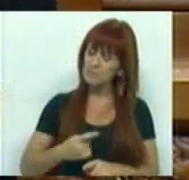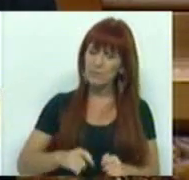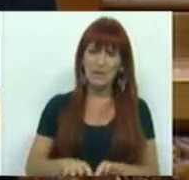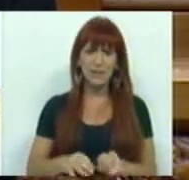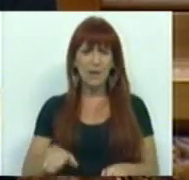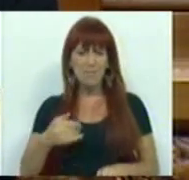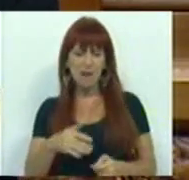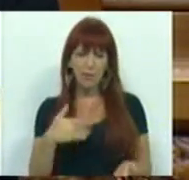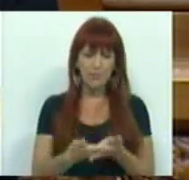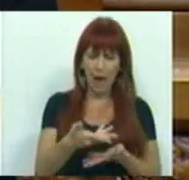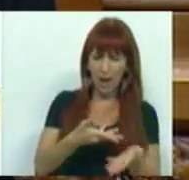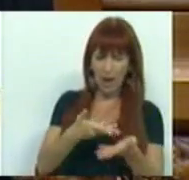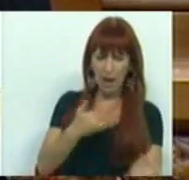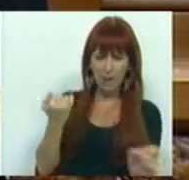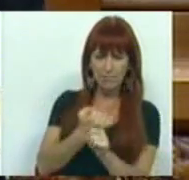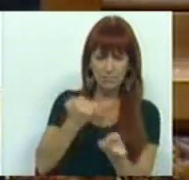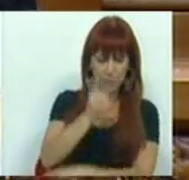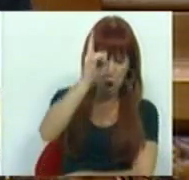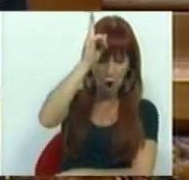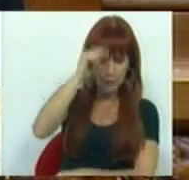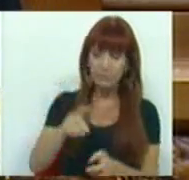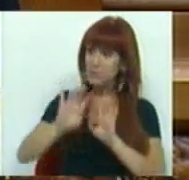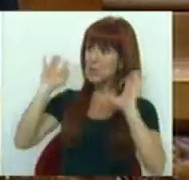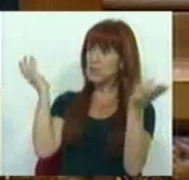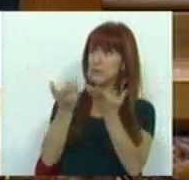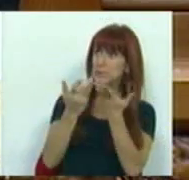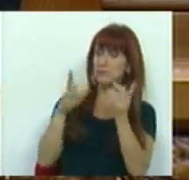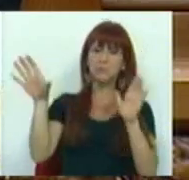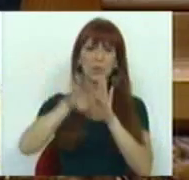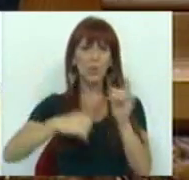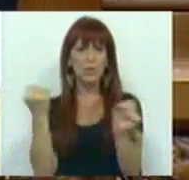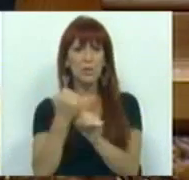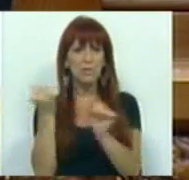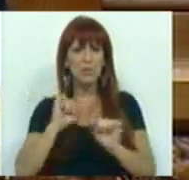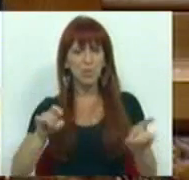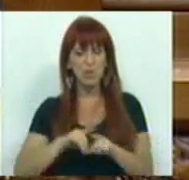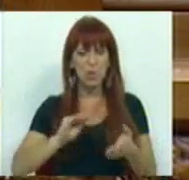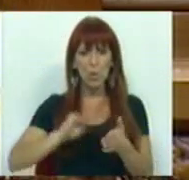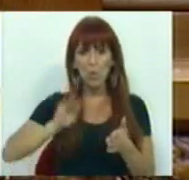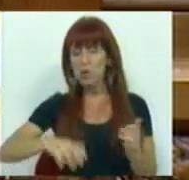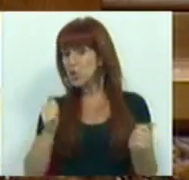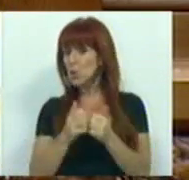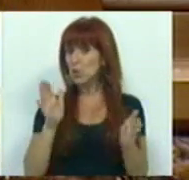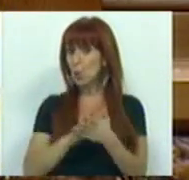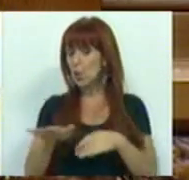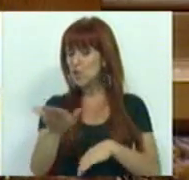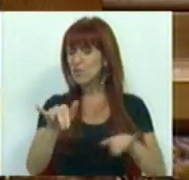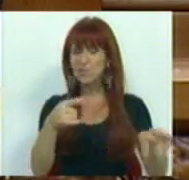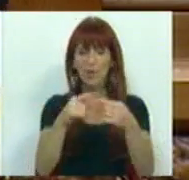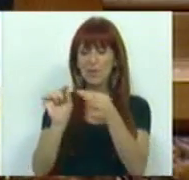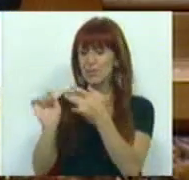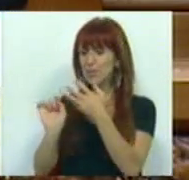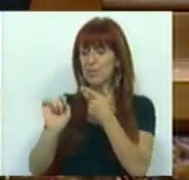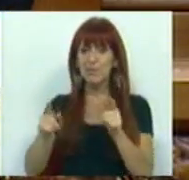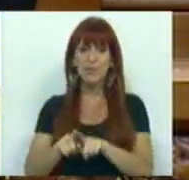o medo nas relações de trabalho, generalizando a precariedade e os contratos de todas as formas e